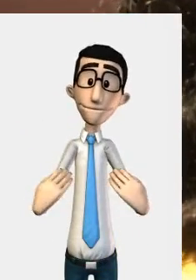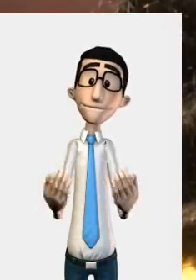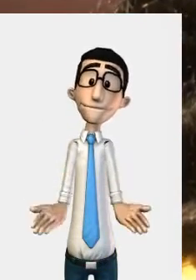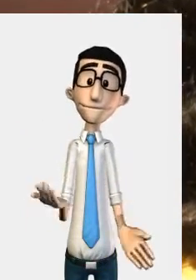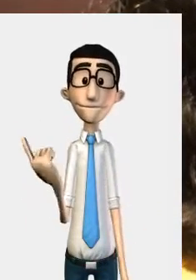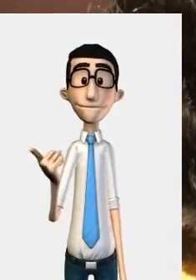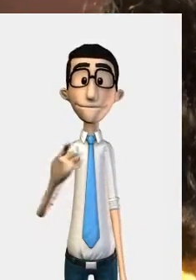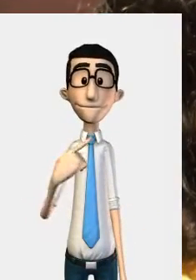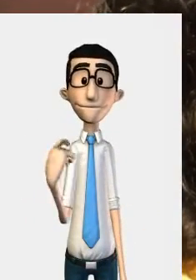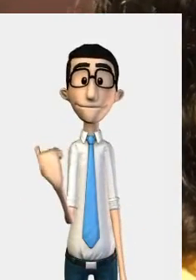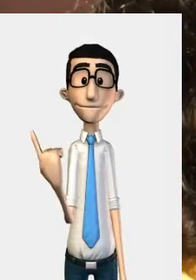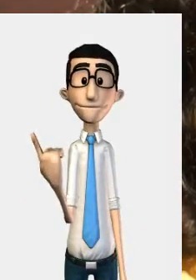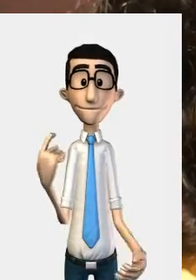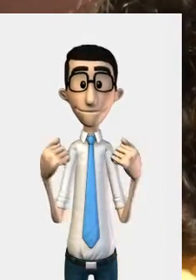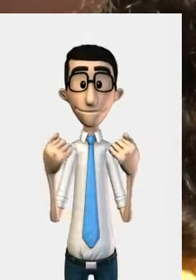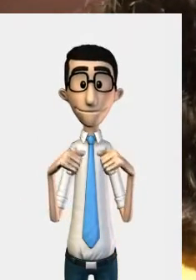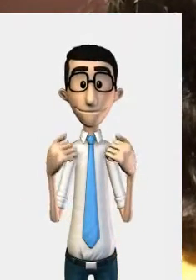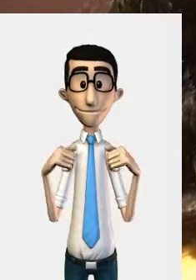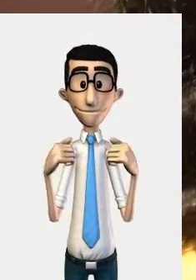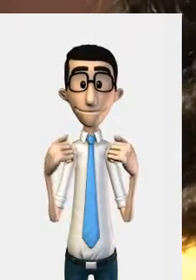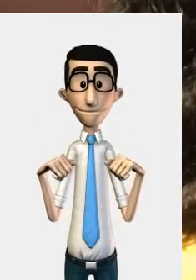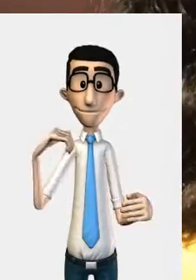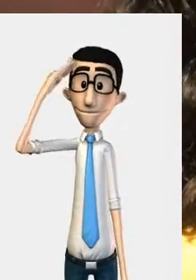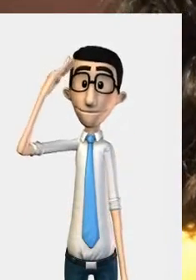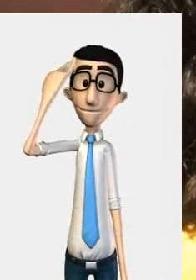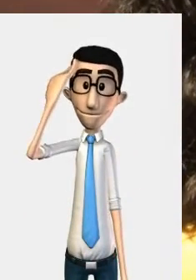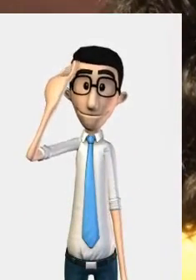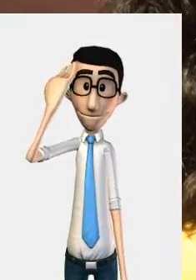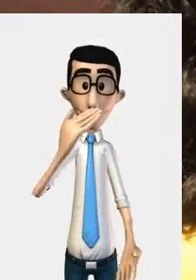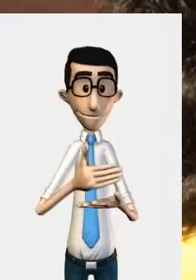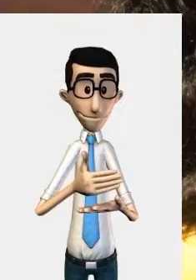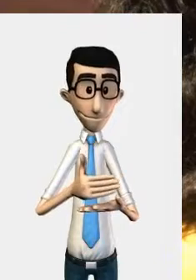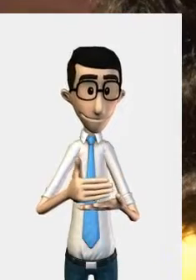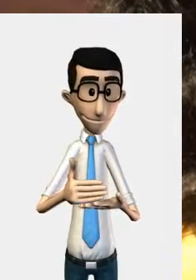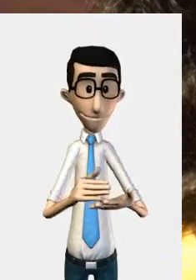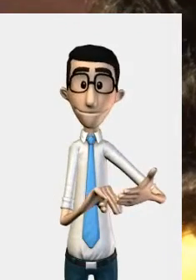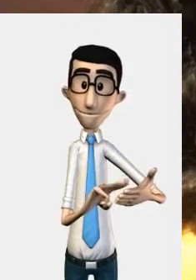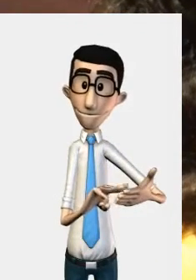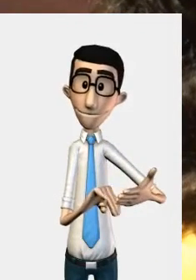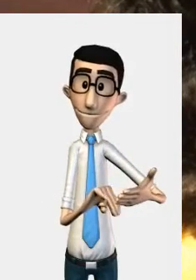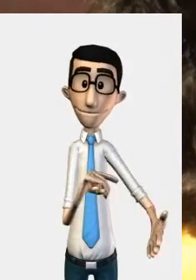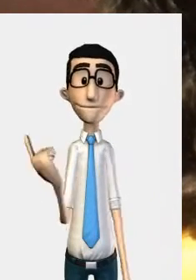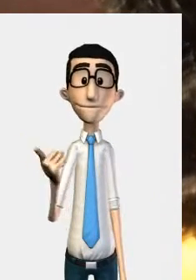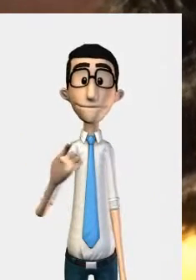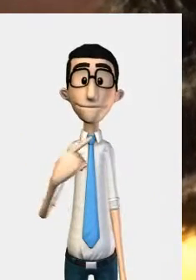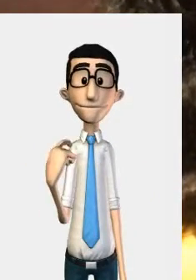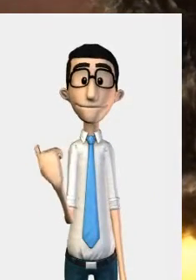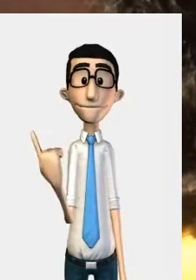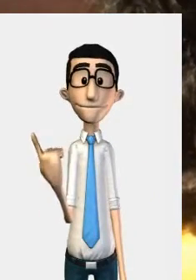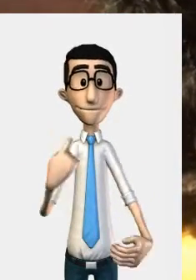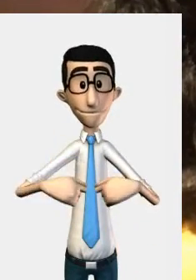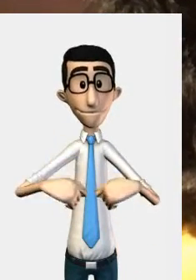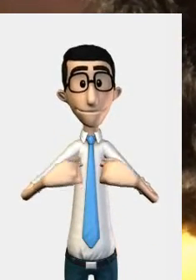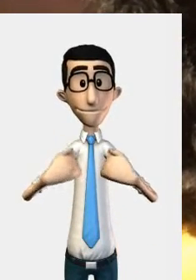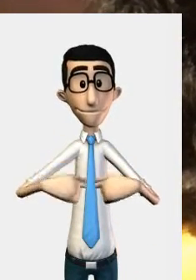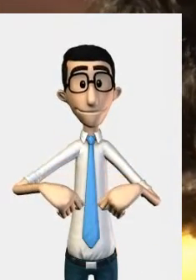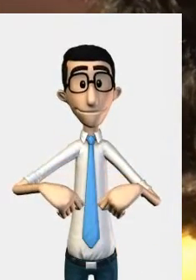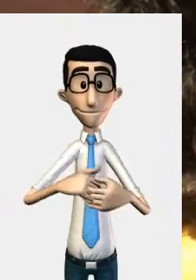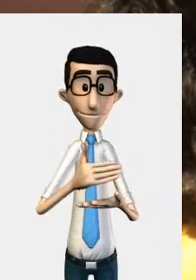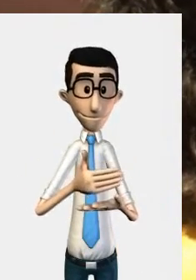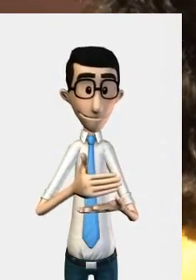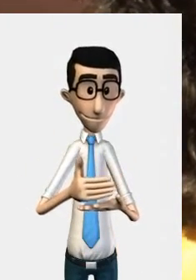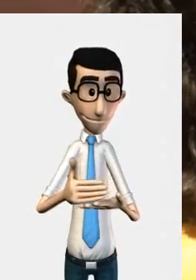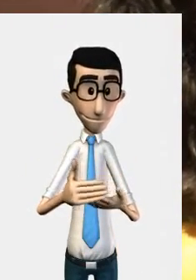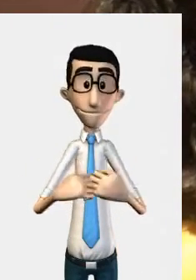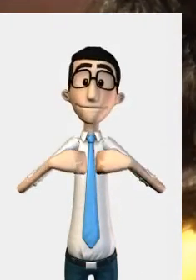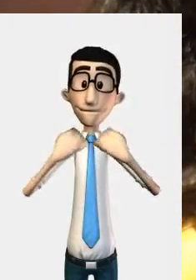Mas nada daquilo ali estava surtindo efeito. Eu fazia perguntas que eles não sabiam me responder. E eu achava inadmissível para um profissional que está há tanto